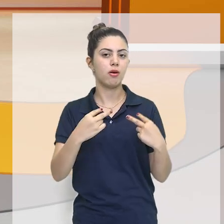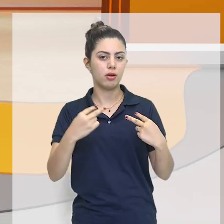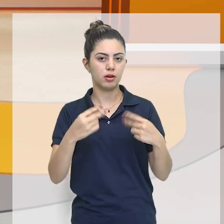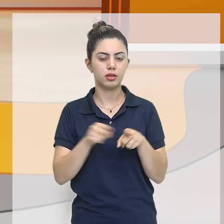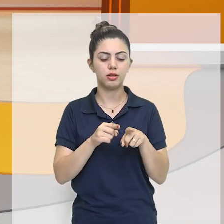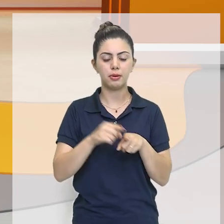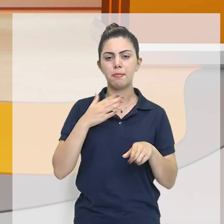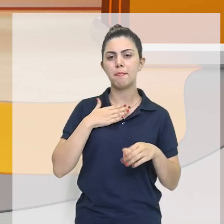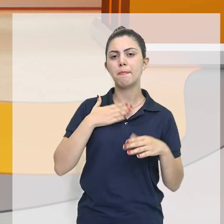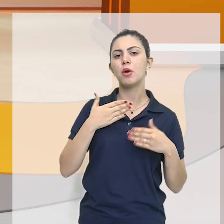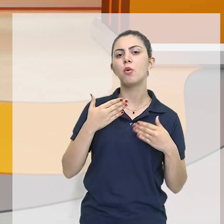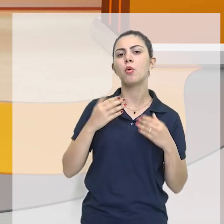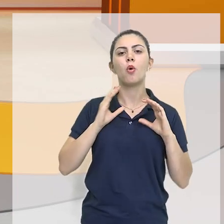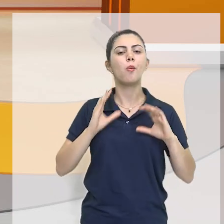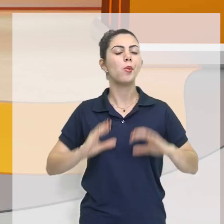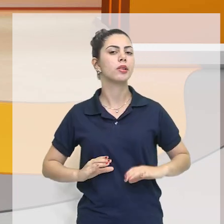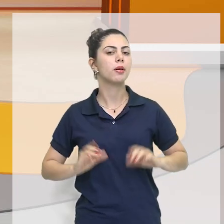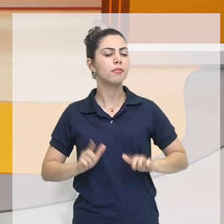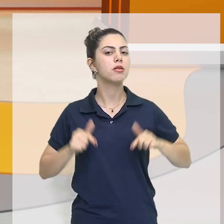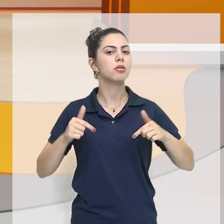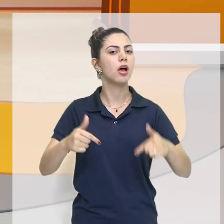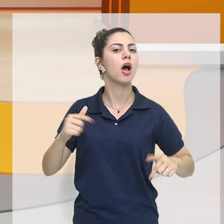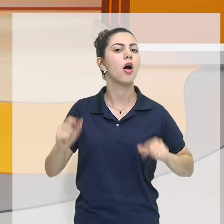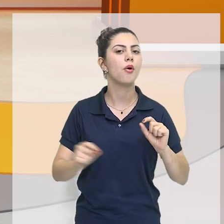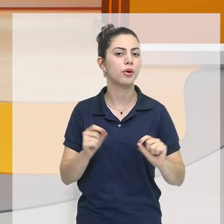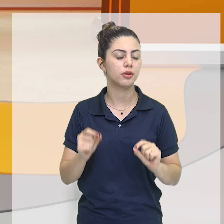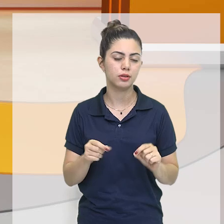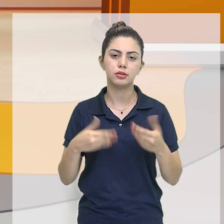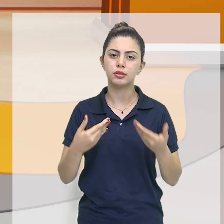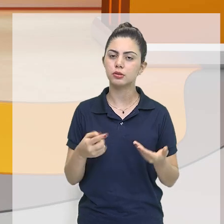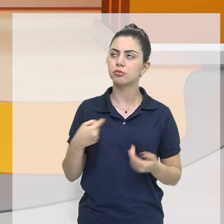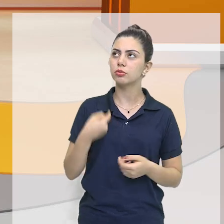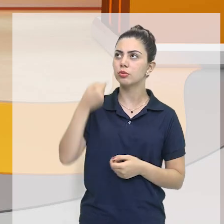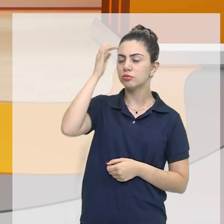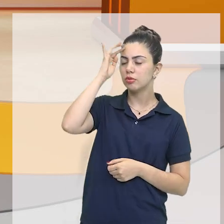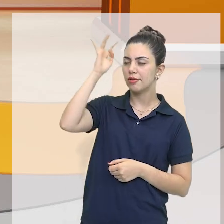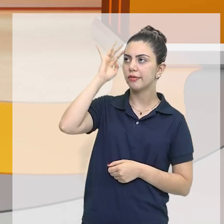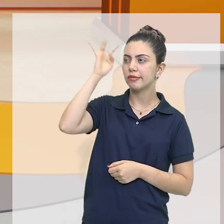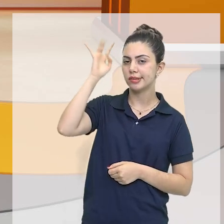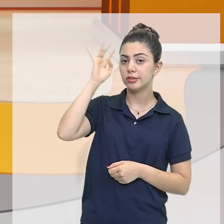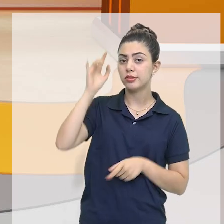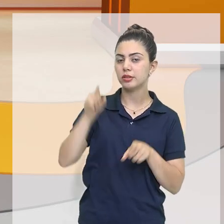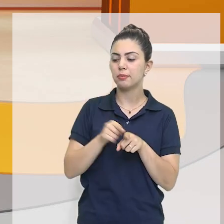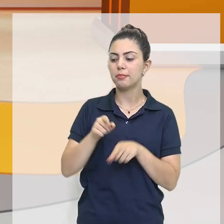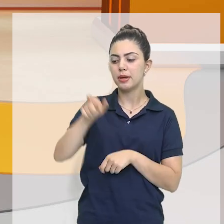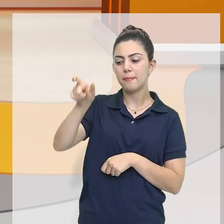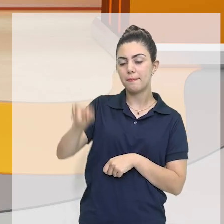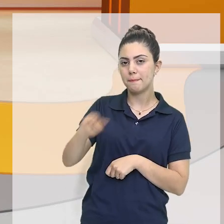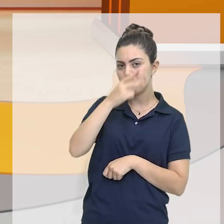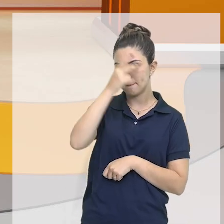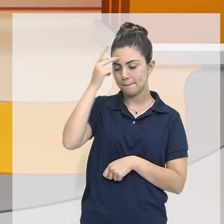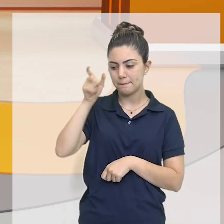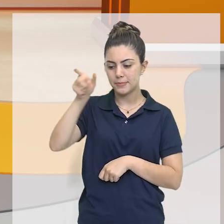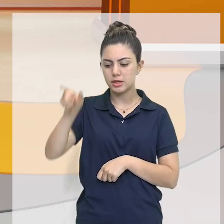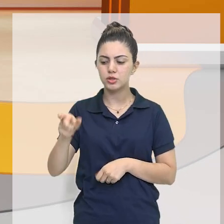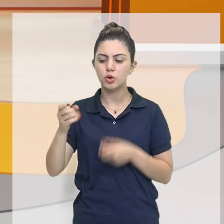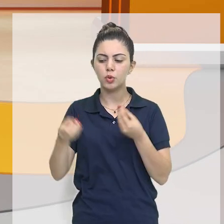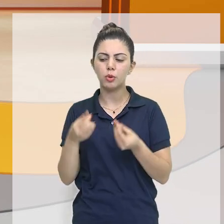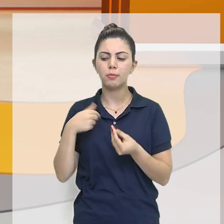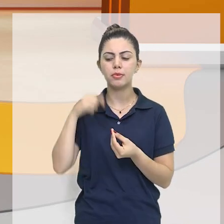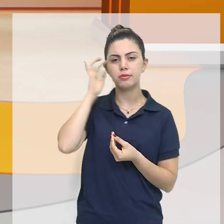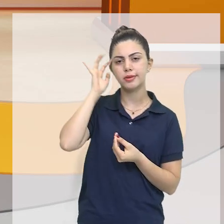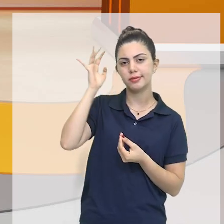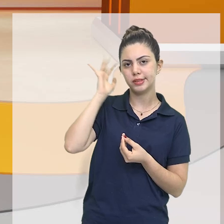eu tomo. Então, a reflexão a respeito do outro e para consigo, né, vai